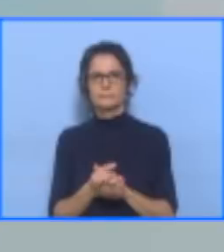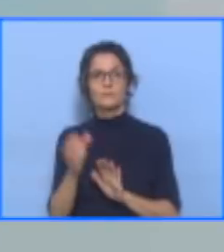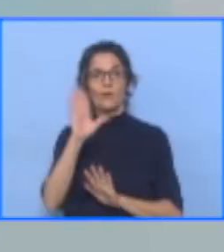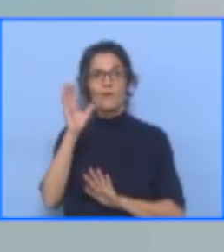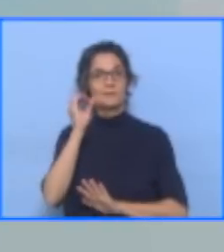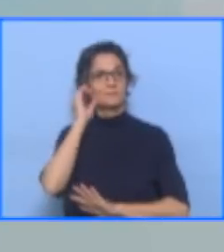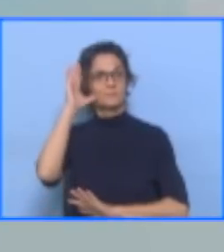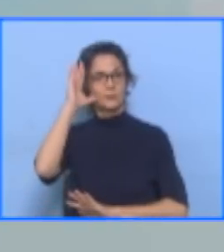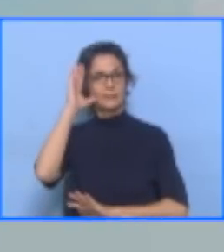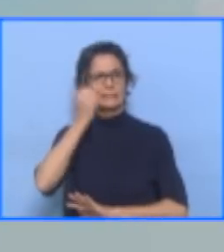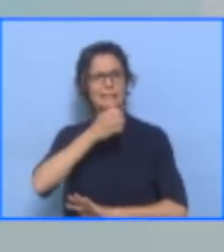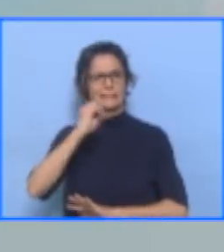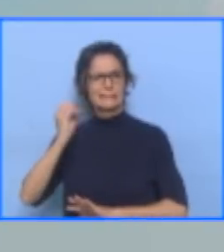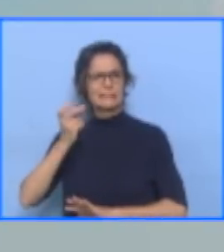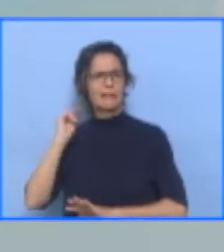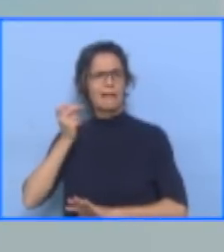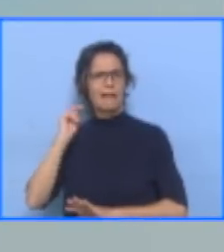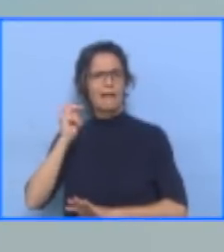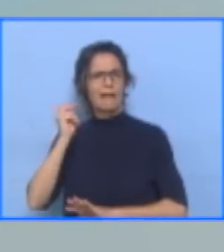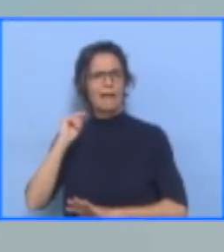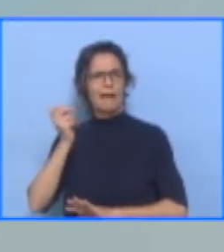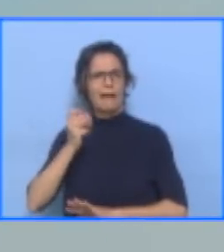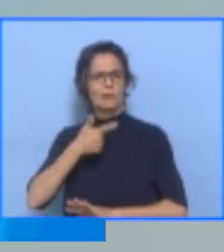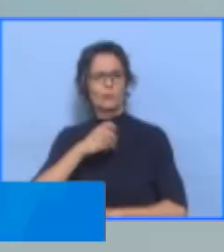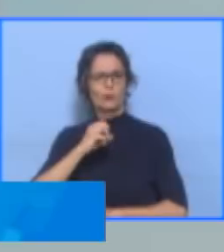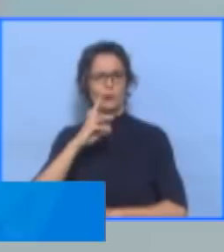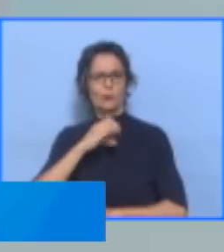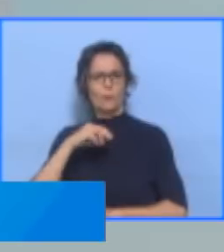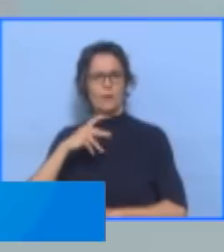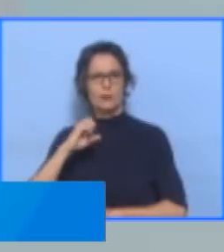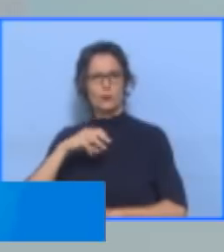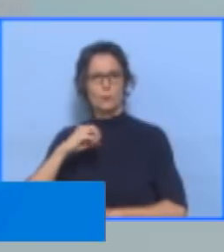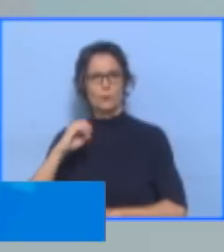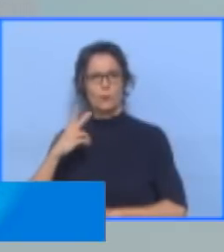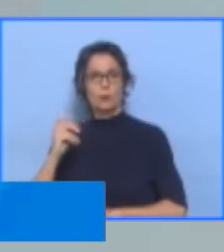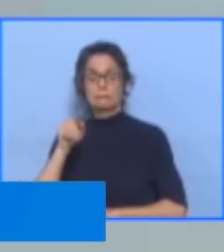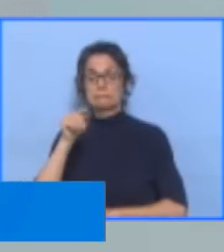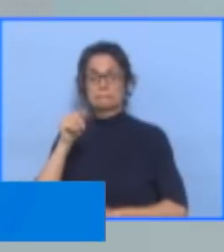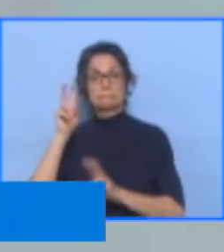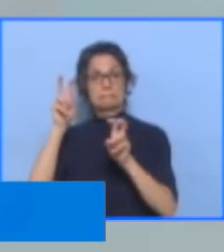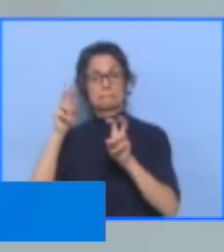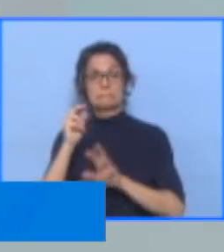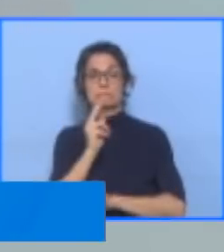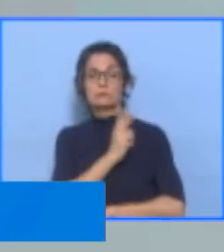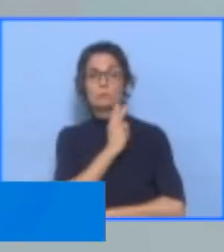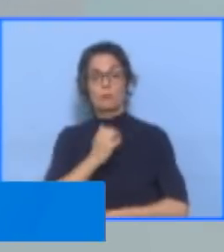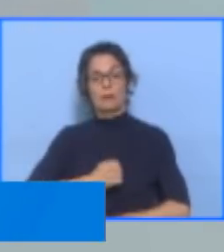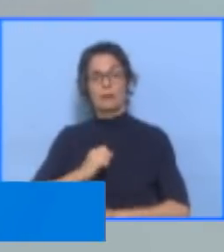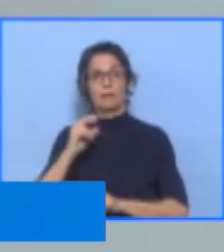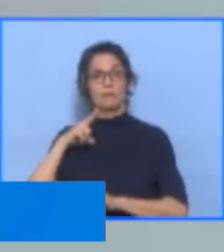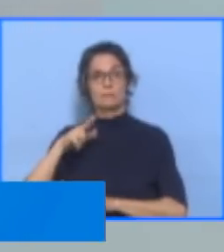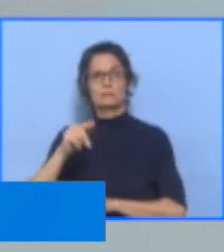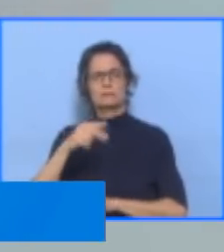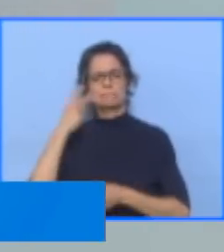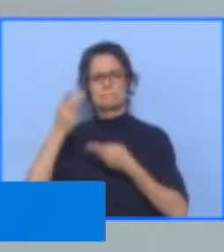Olá, muito boa tarde. Os 500 anos da utopia de Tomás More foram motivo para um congresso na Universidade Católica Portuguesa e a reflexão aí produzida pode